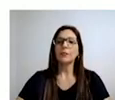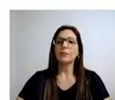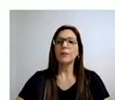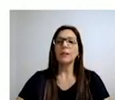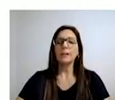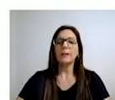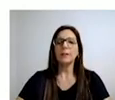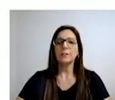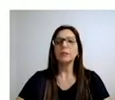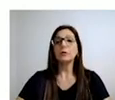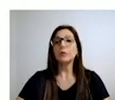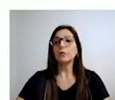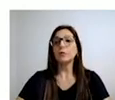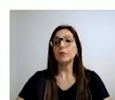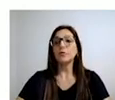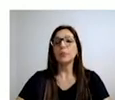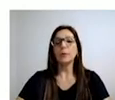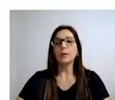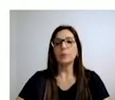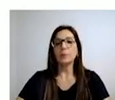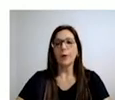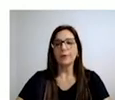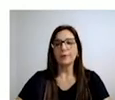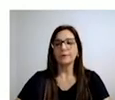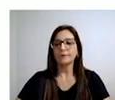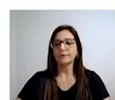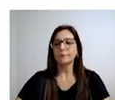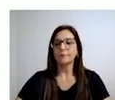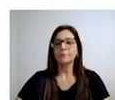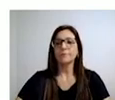de variedade dos indivíduos de uma mesma espécie.